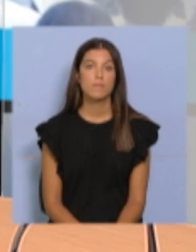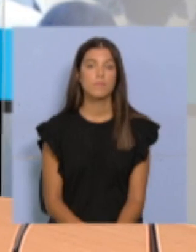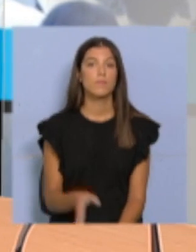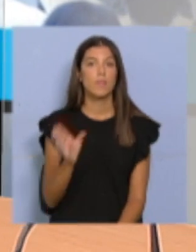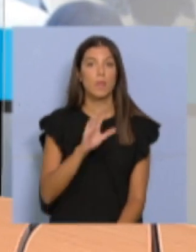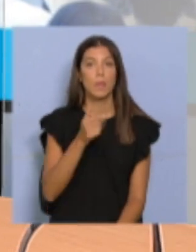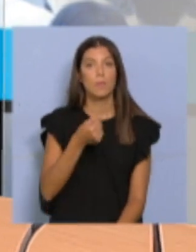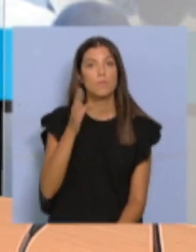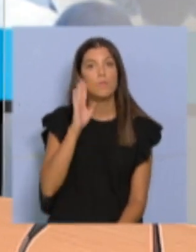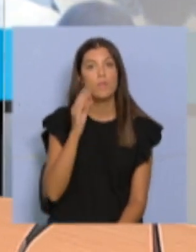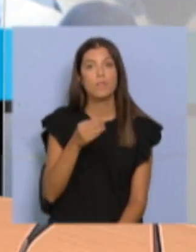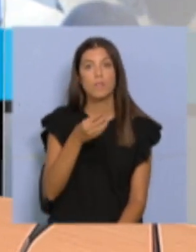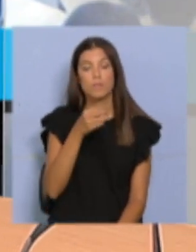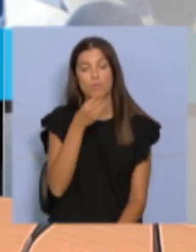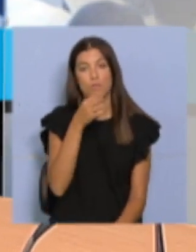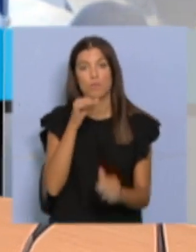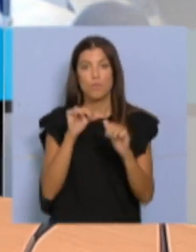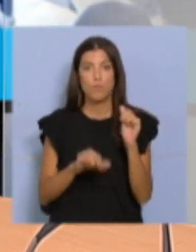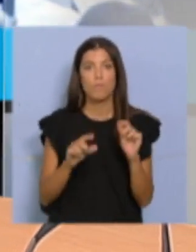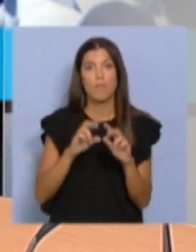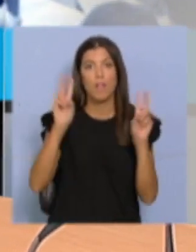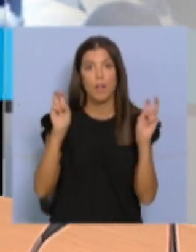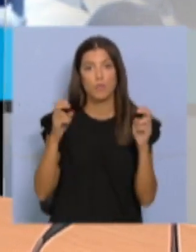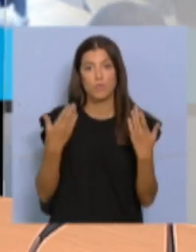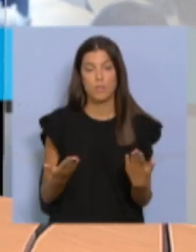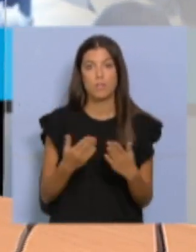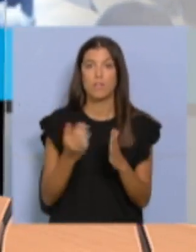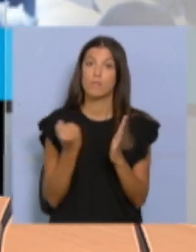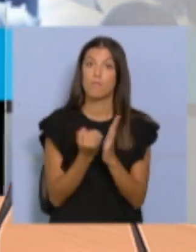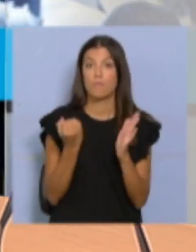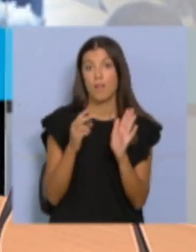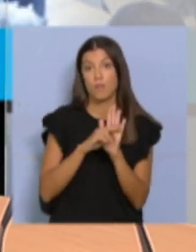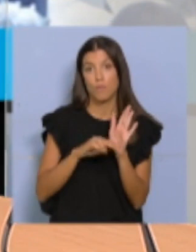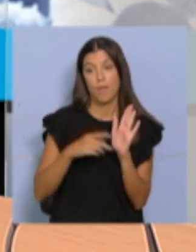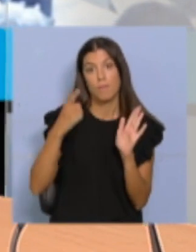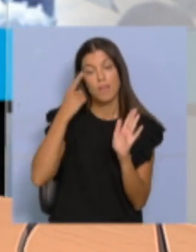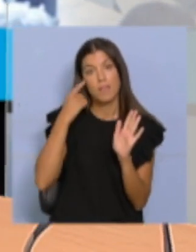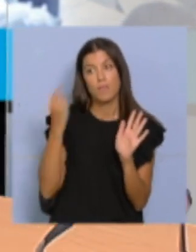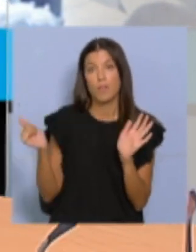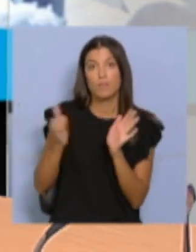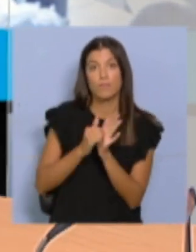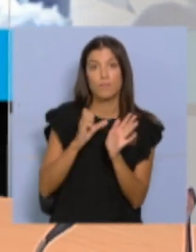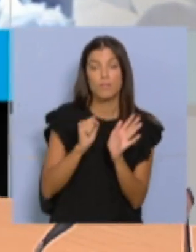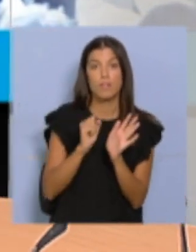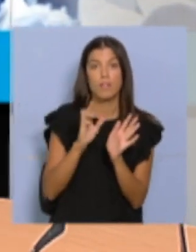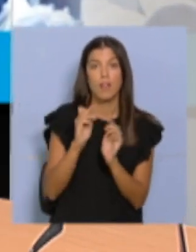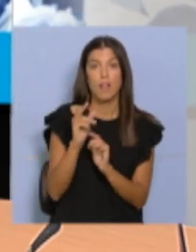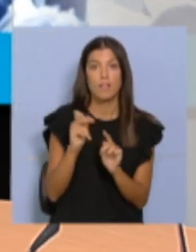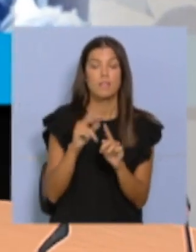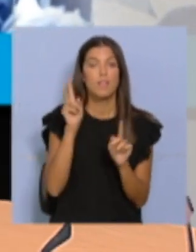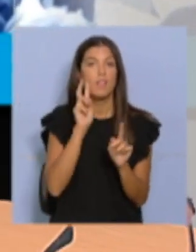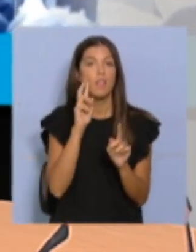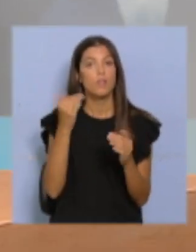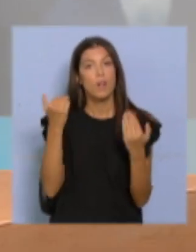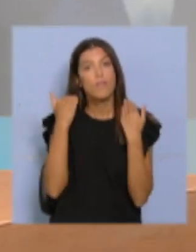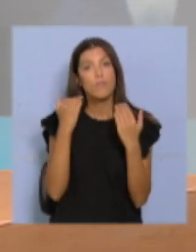Olá, muito boa tarde. O comentário a assuntos da atualidade marca este programa em cada quinta-feira, contando hoje com a presença de Graça Franco, diretora de